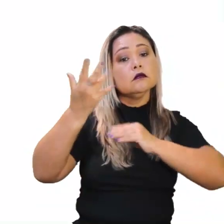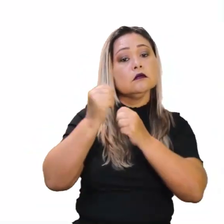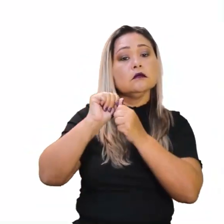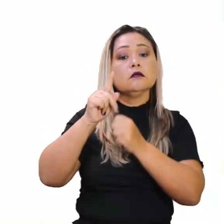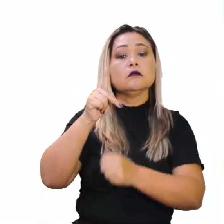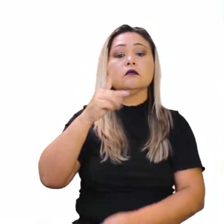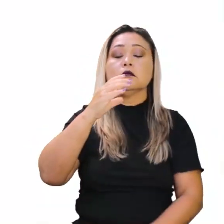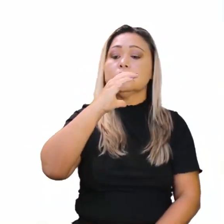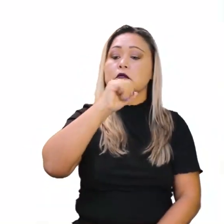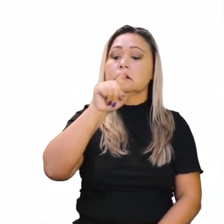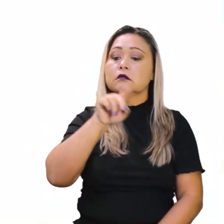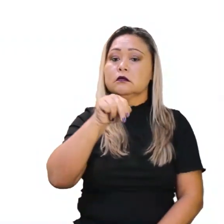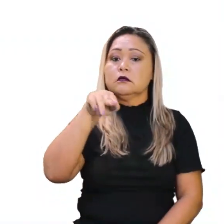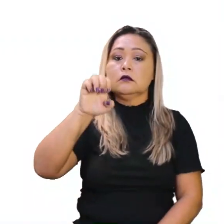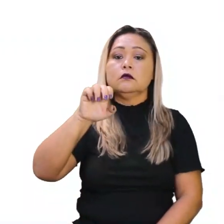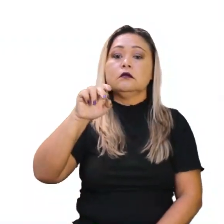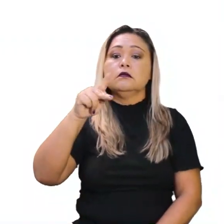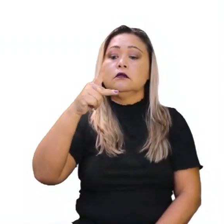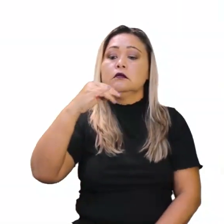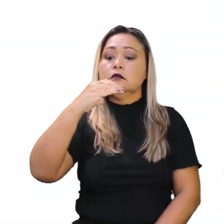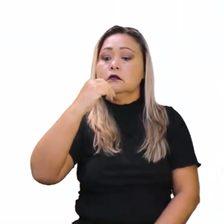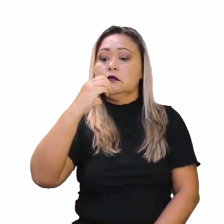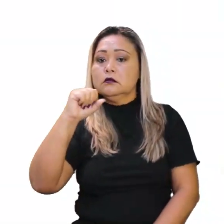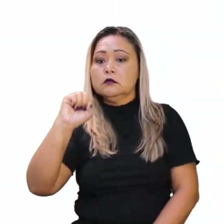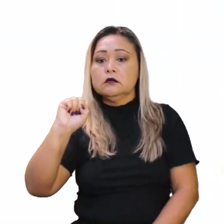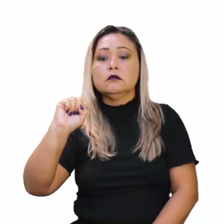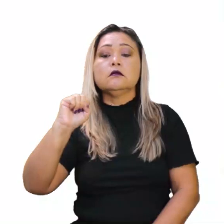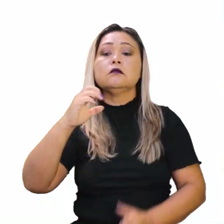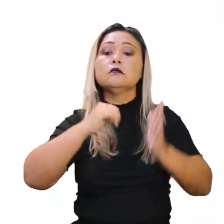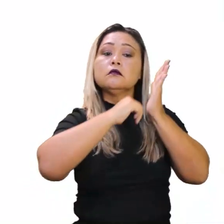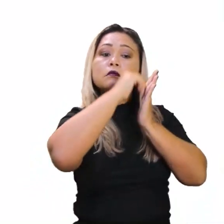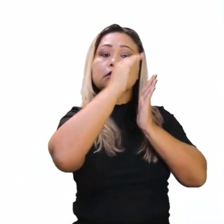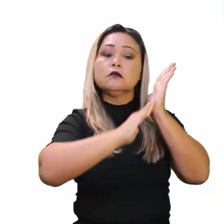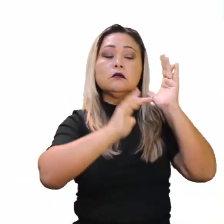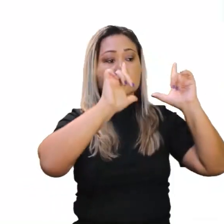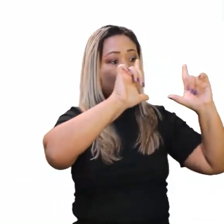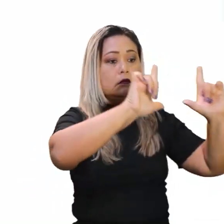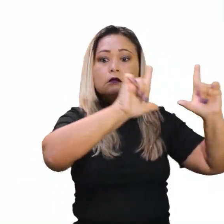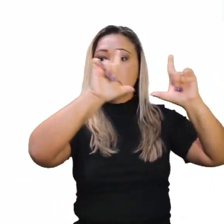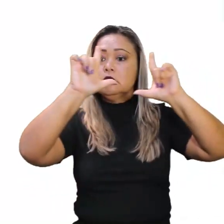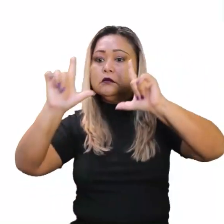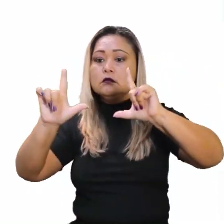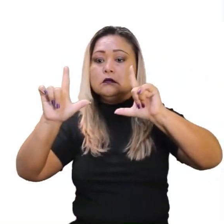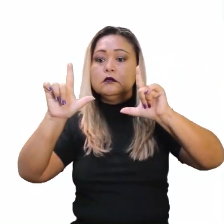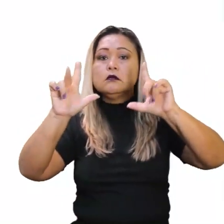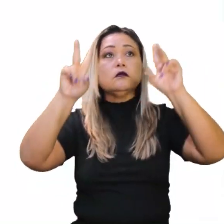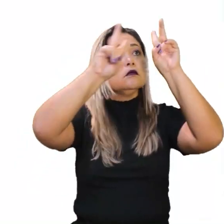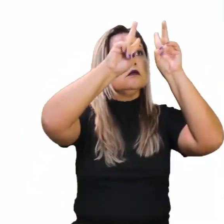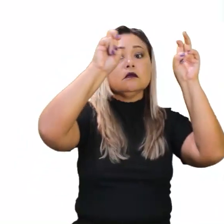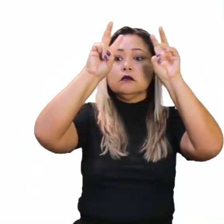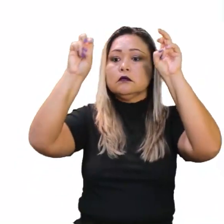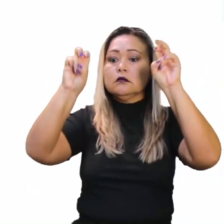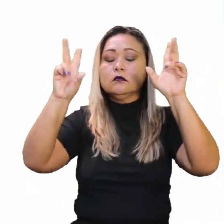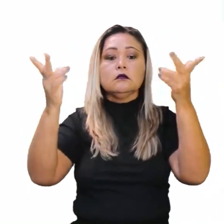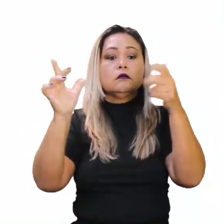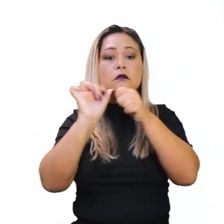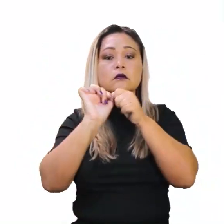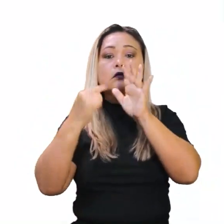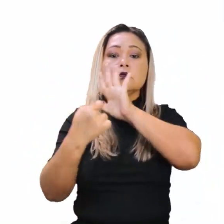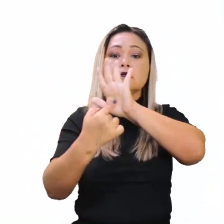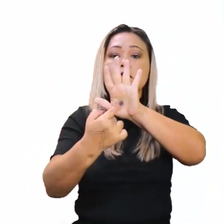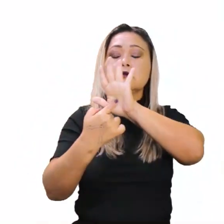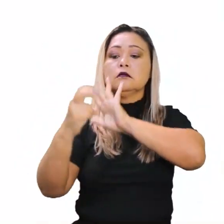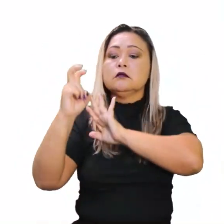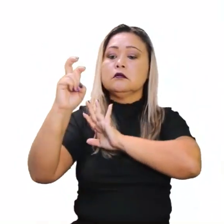Os artistas Paul Cézanne e Pablo Picasso pintaram cada um o mesmo tema num quadro, onde